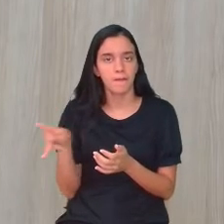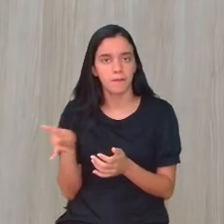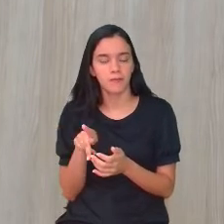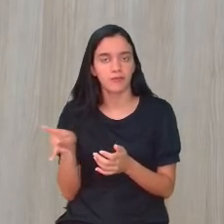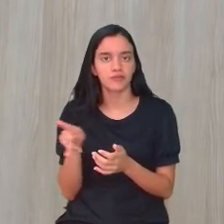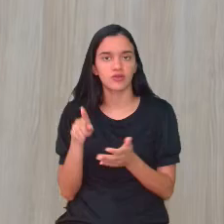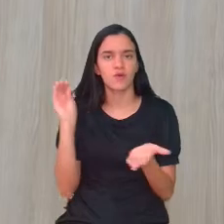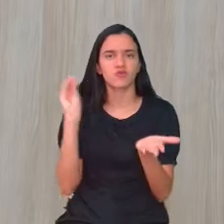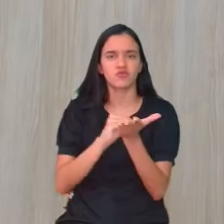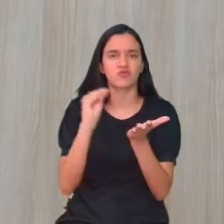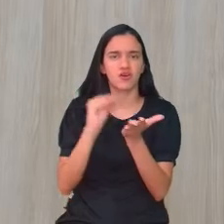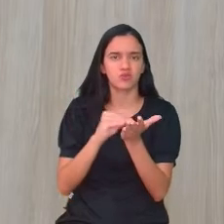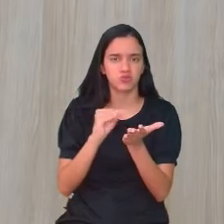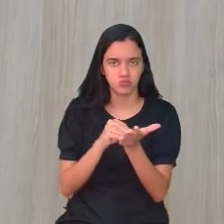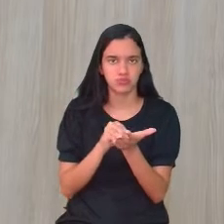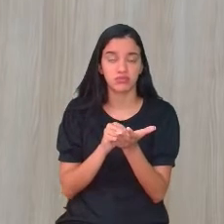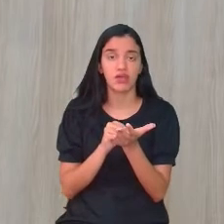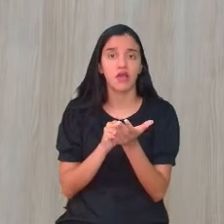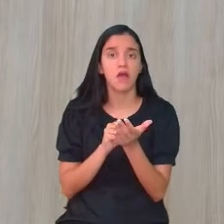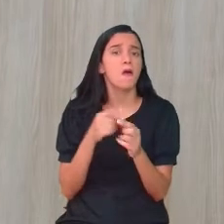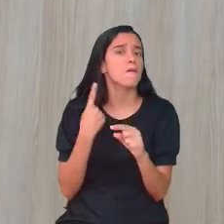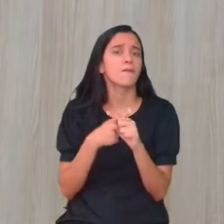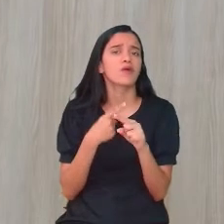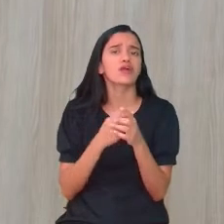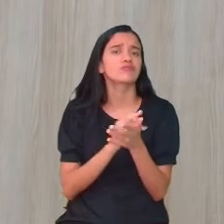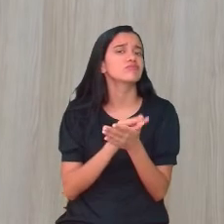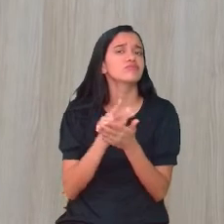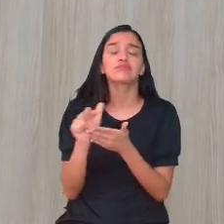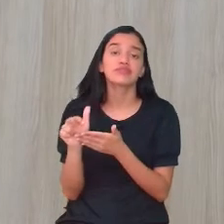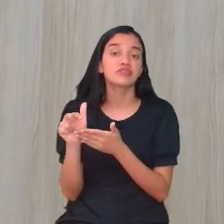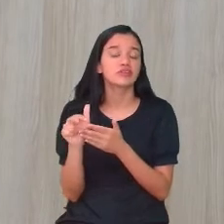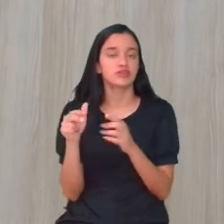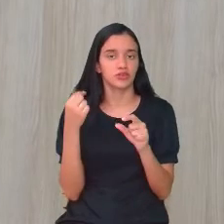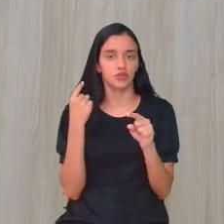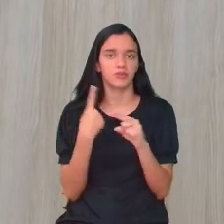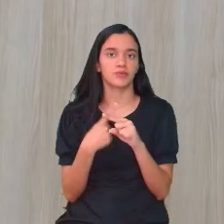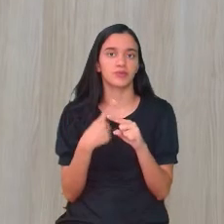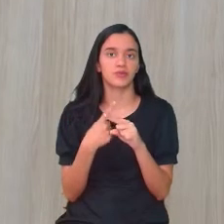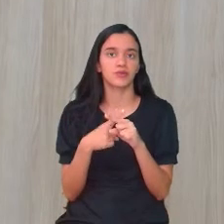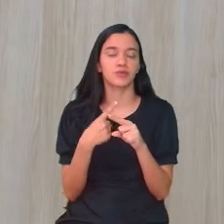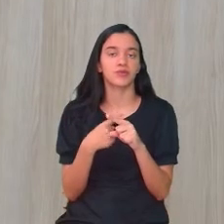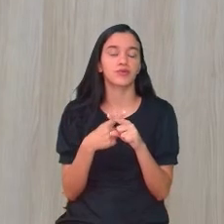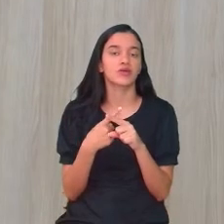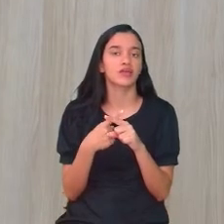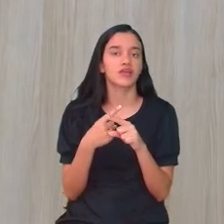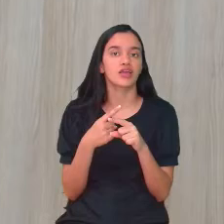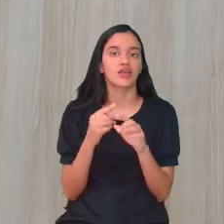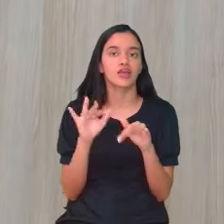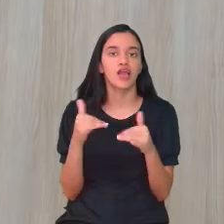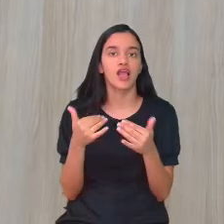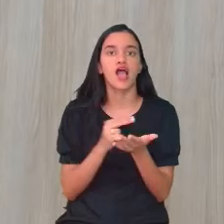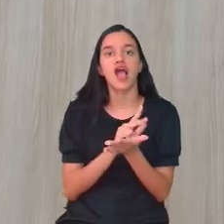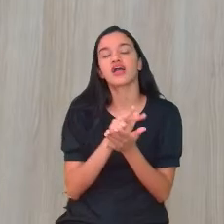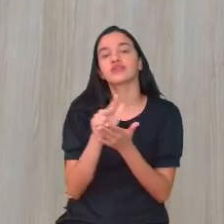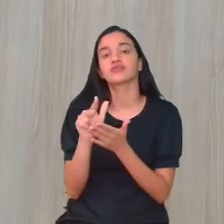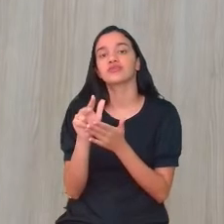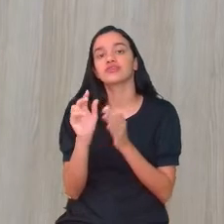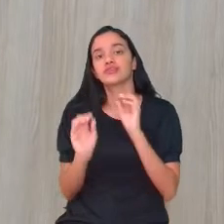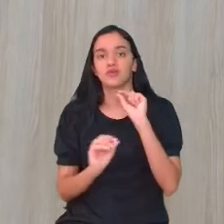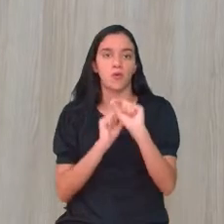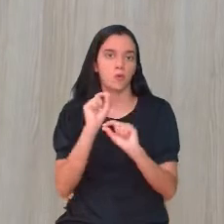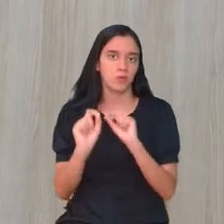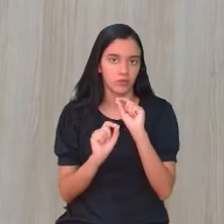questão da ausência aí. Por quê? Da diversidade, né? Por quê? Porque a diversidade, ela